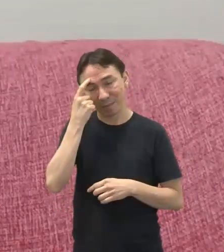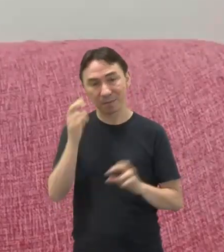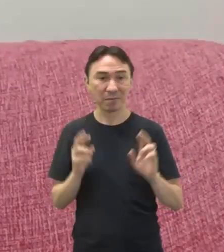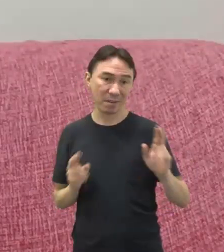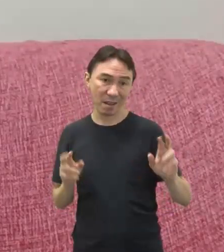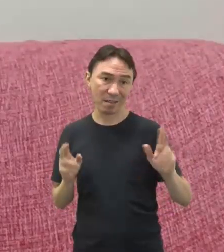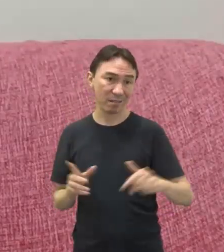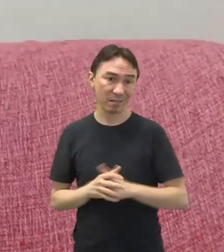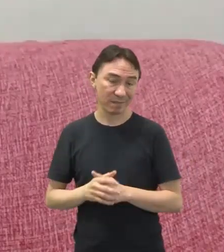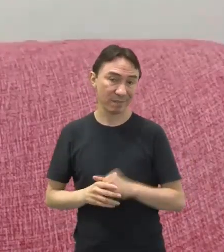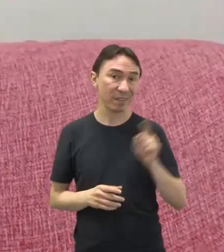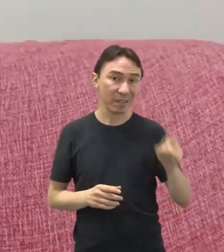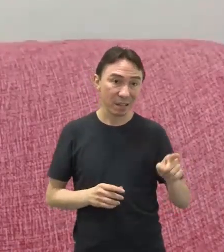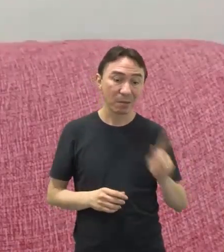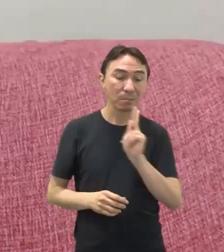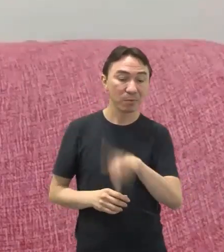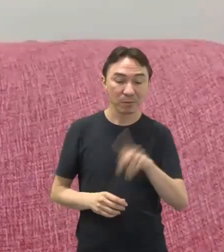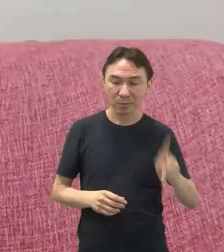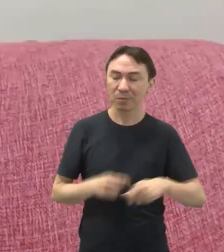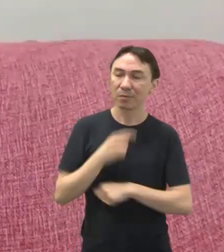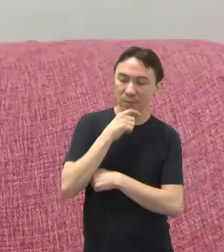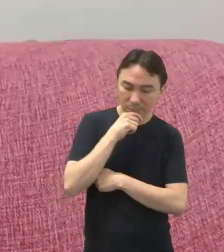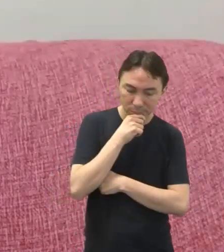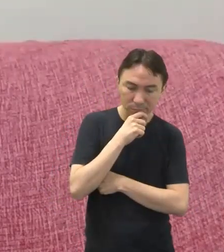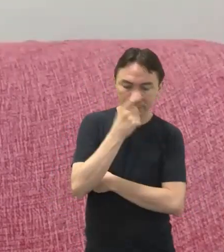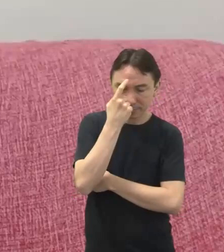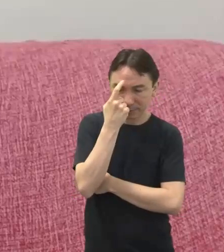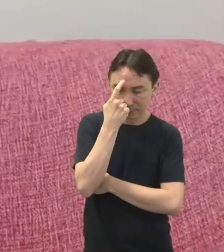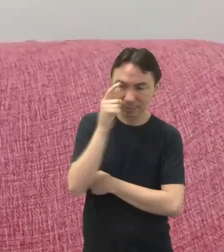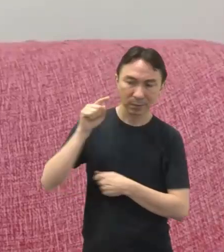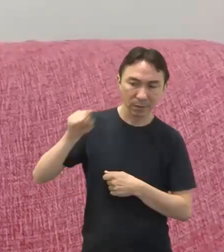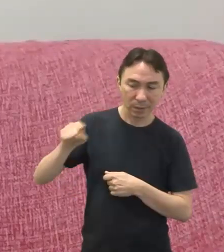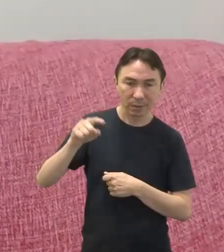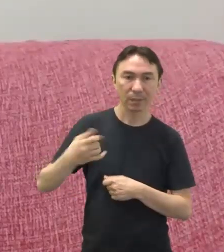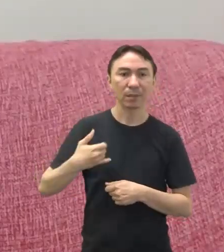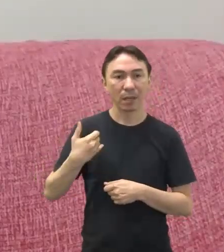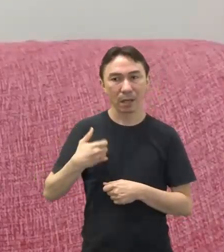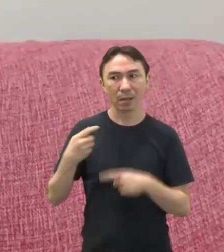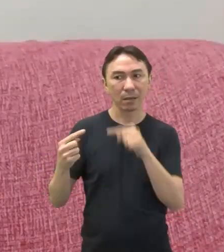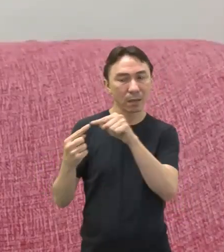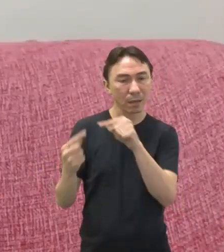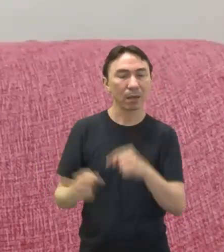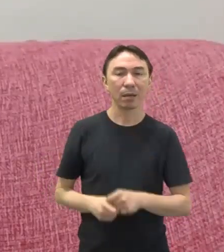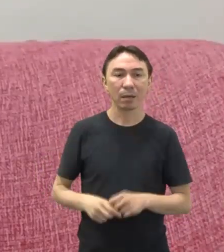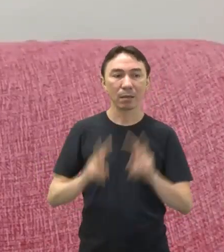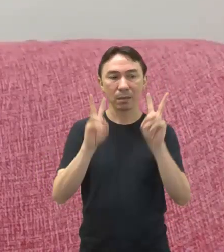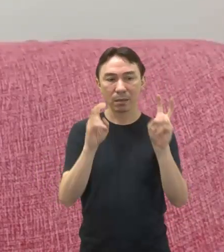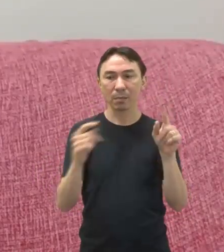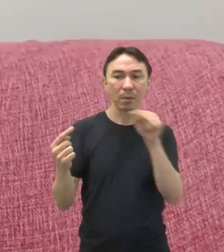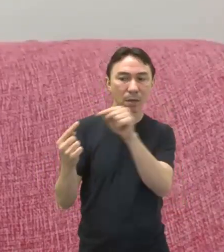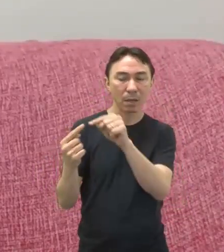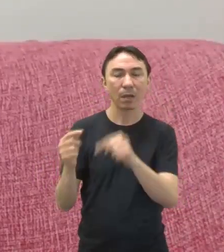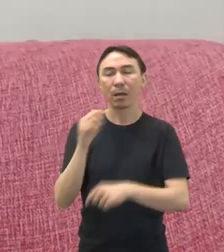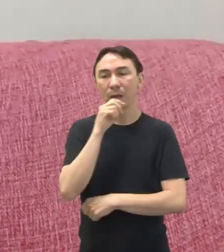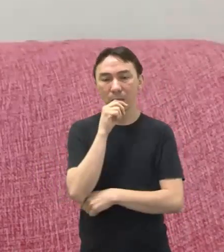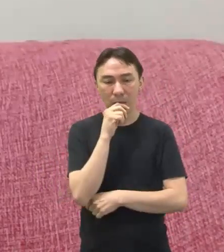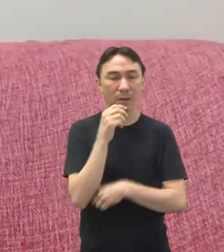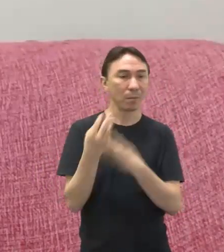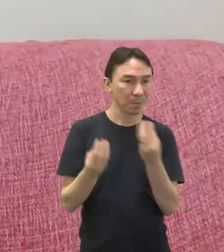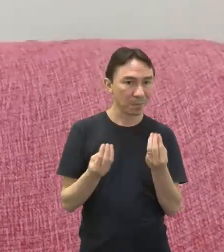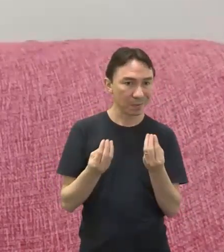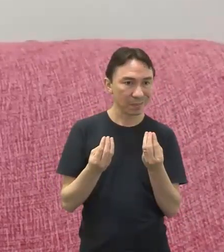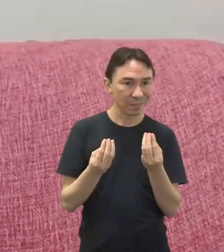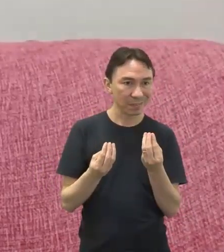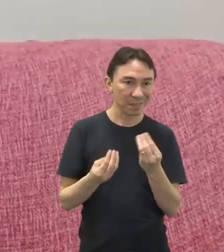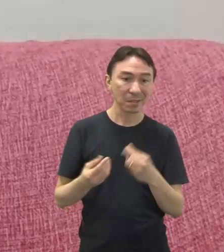etária ou de acordo com aquele tema que ele vai desenvolver na sala de aula ele tem outras ideias na cabeça mas isso